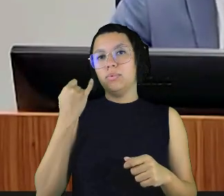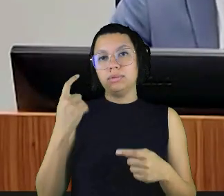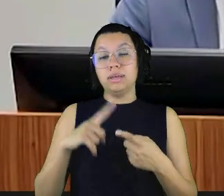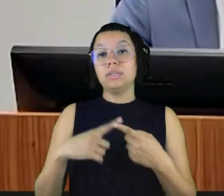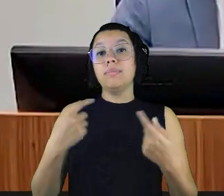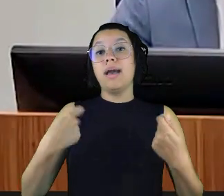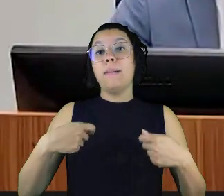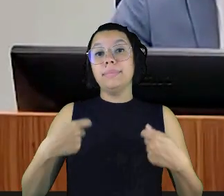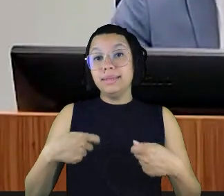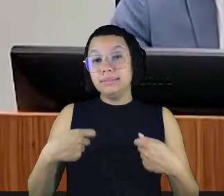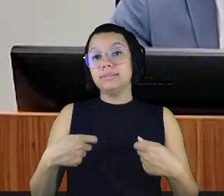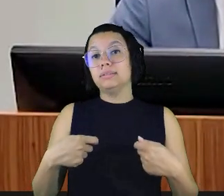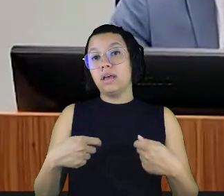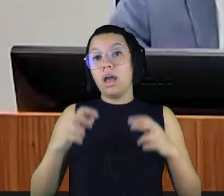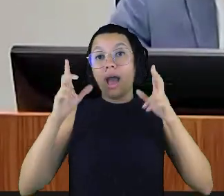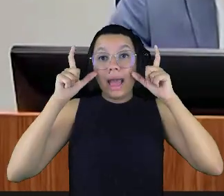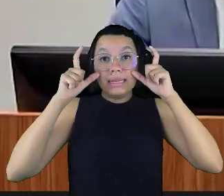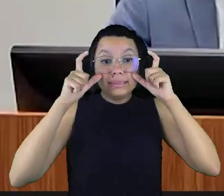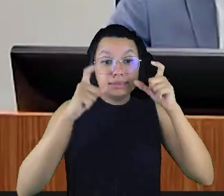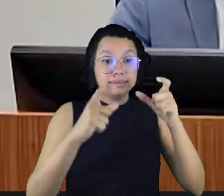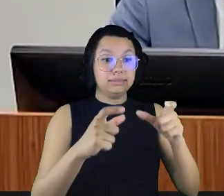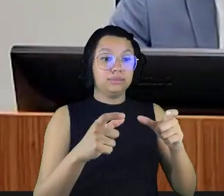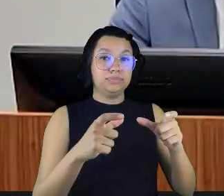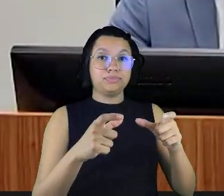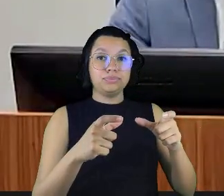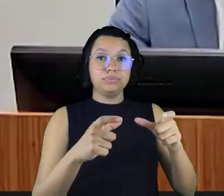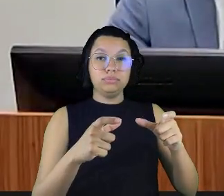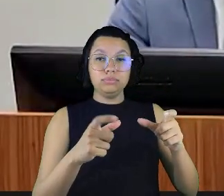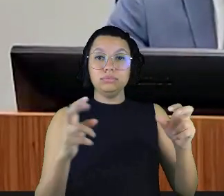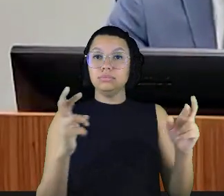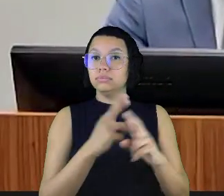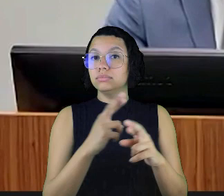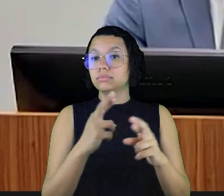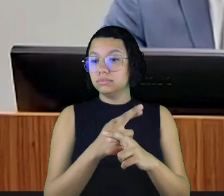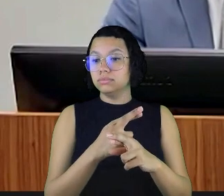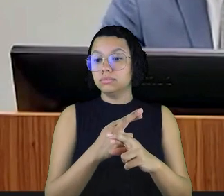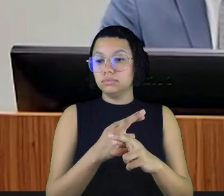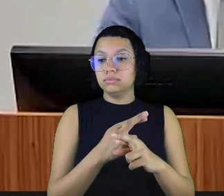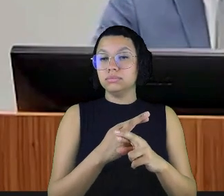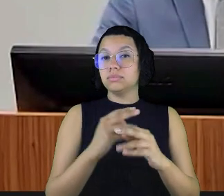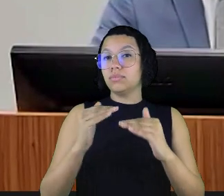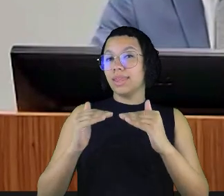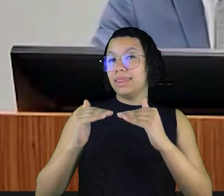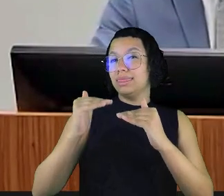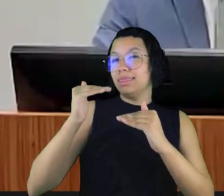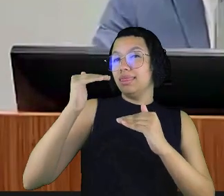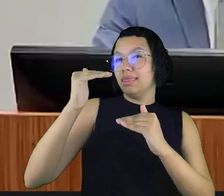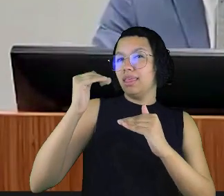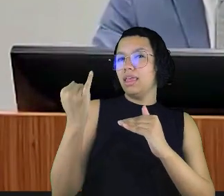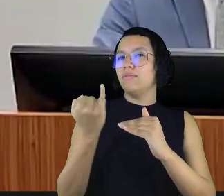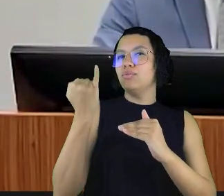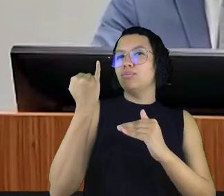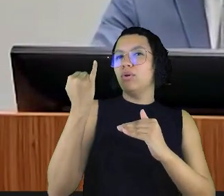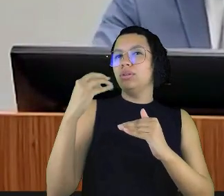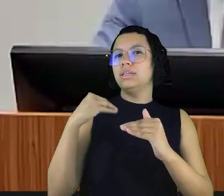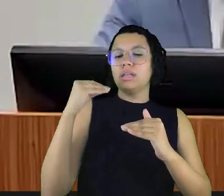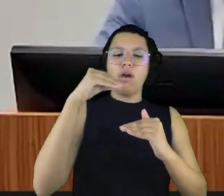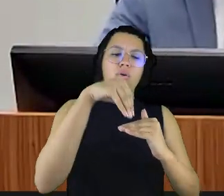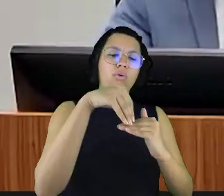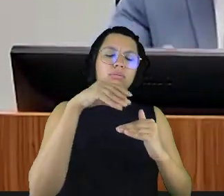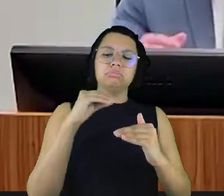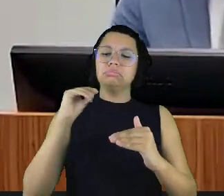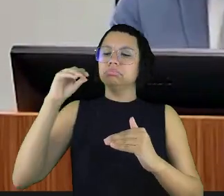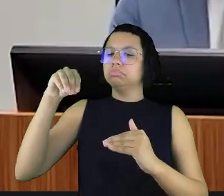botar atenção sobre o nível de importância que a gente está atribuindo a determinadas coisas. Muito